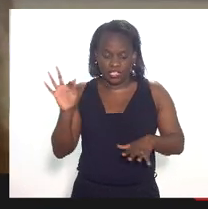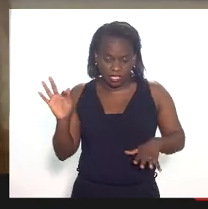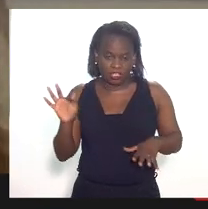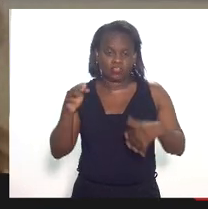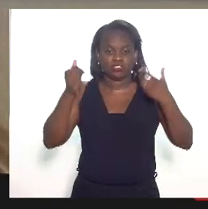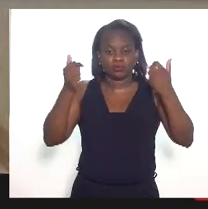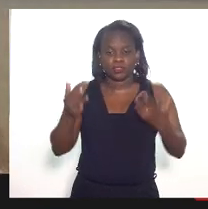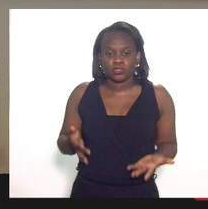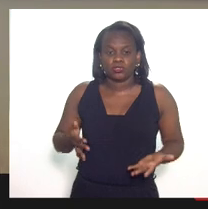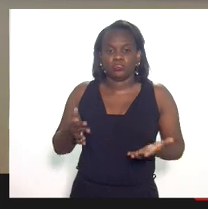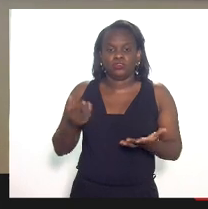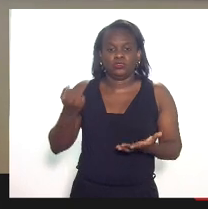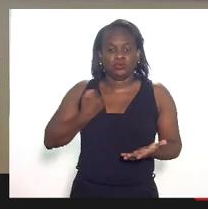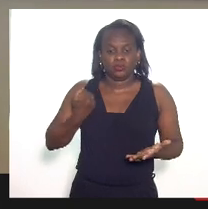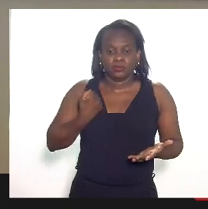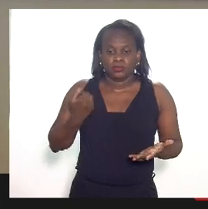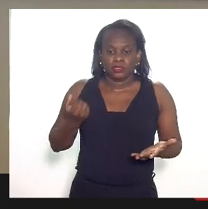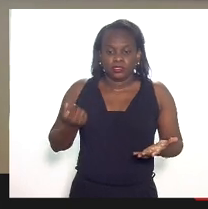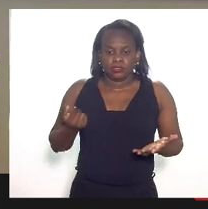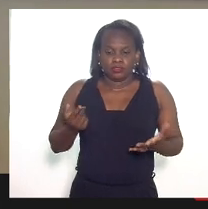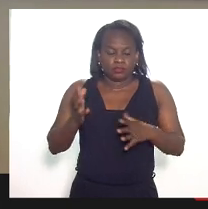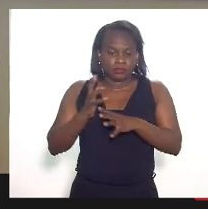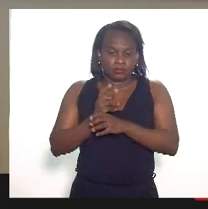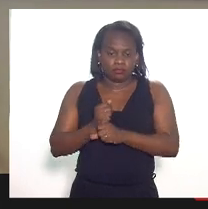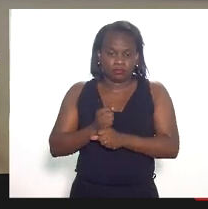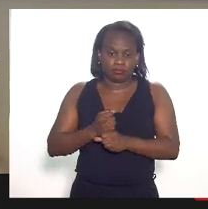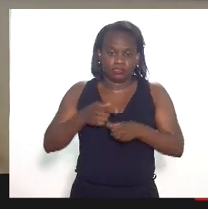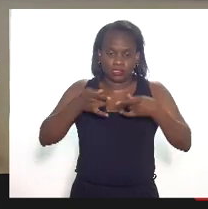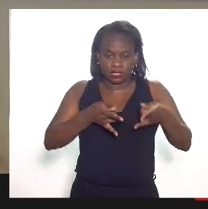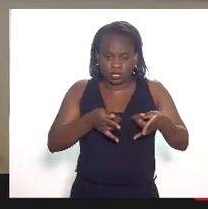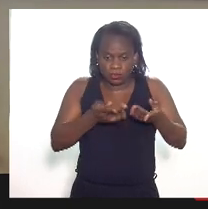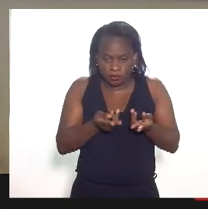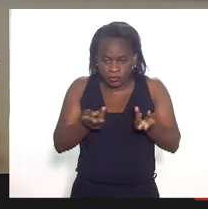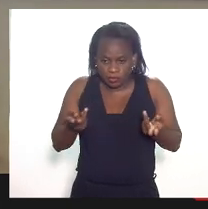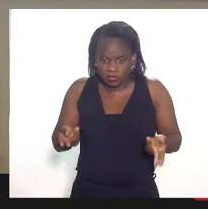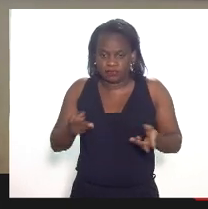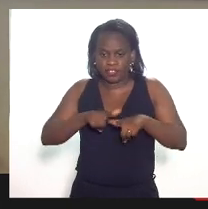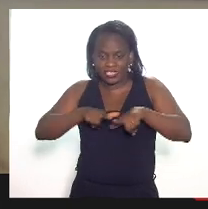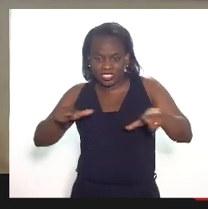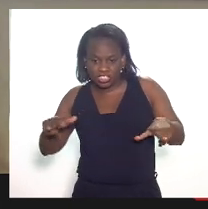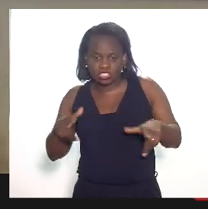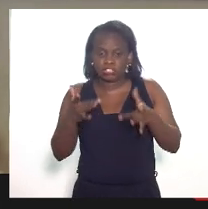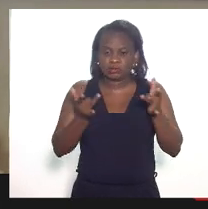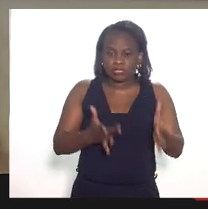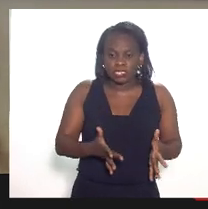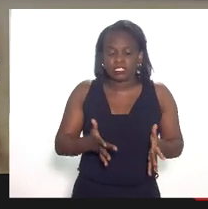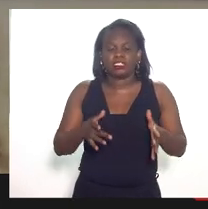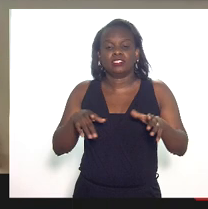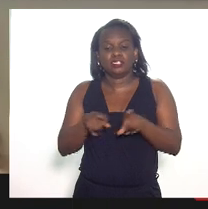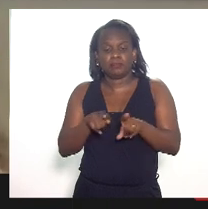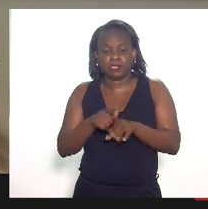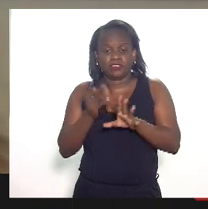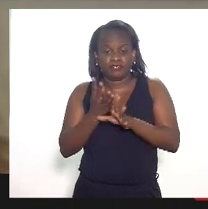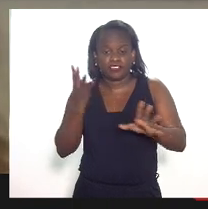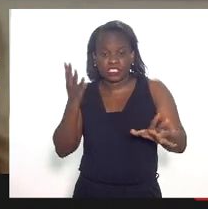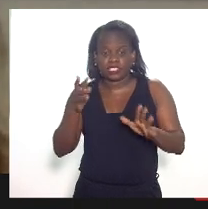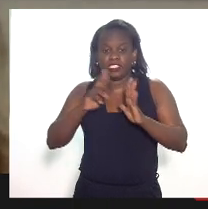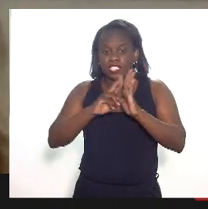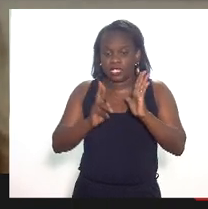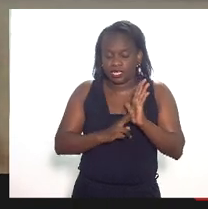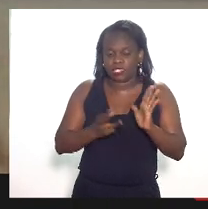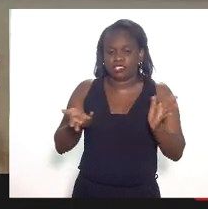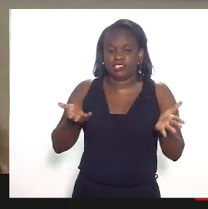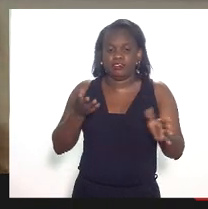aí o número, né, de leitos vazios, ociosos, a fila de regulação,